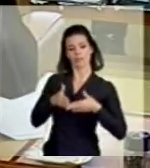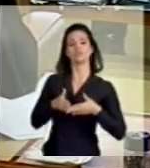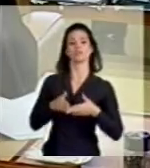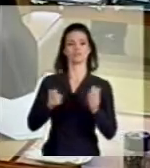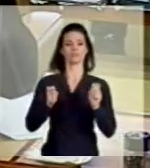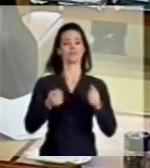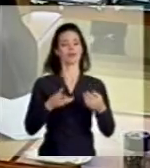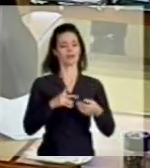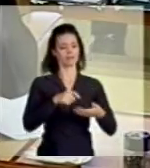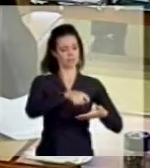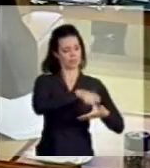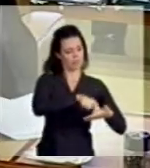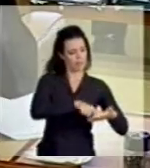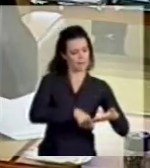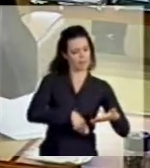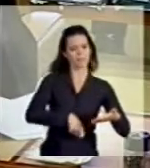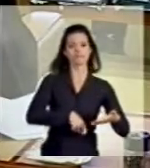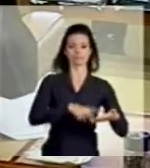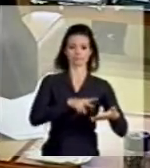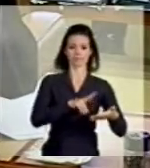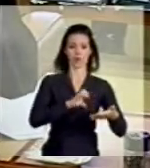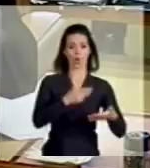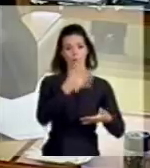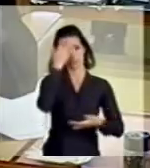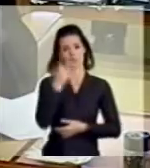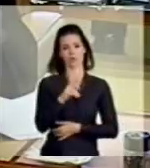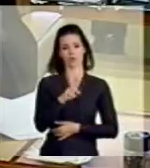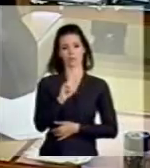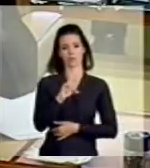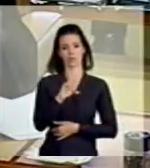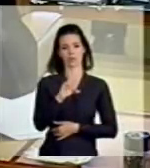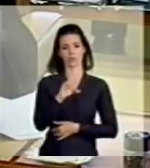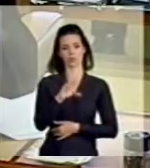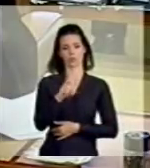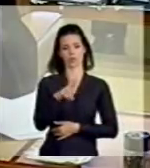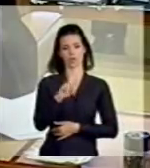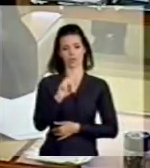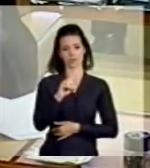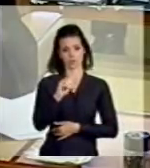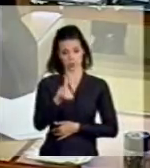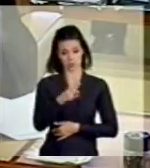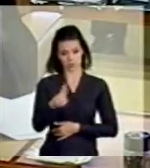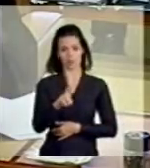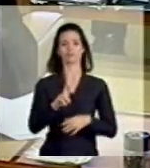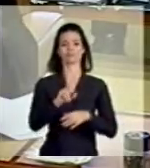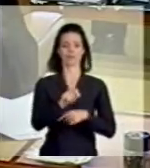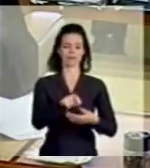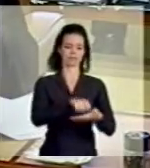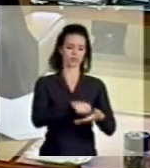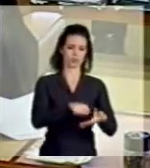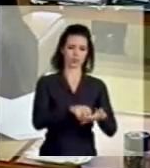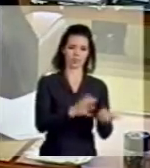pelo interessado, representante legal ou procurador, independentemente de prévia autorização ou manifestação do Ministério Público nos casos